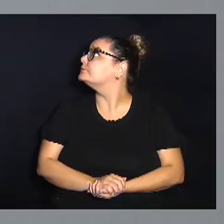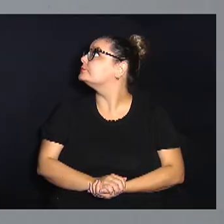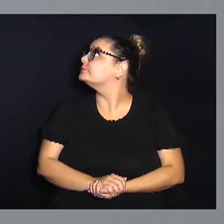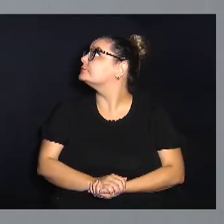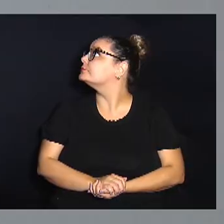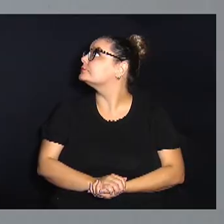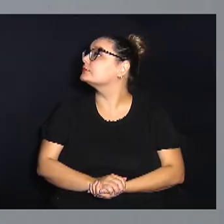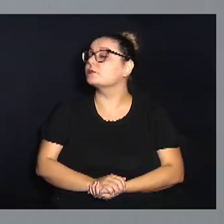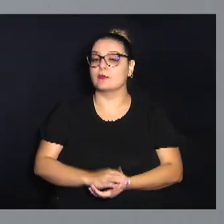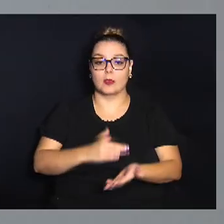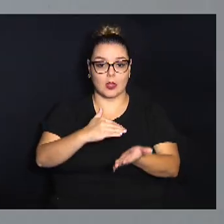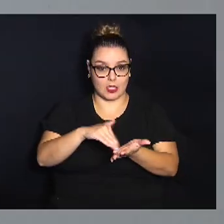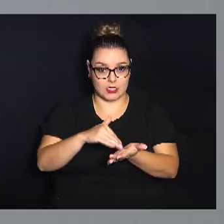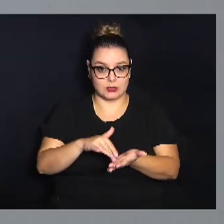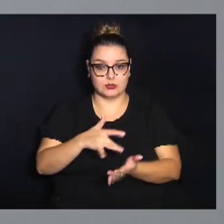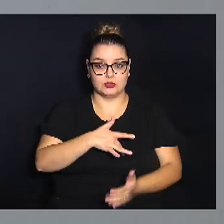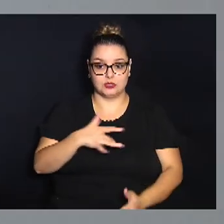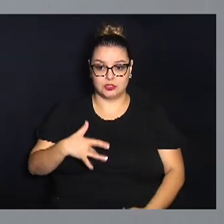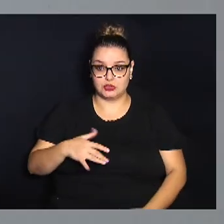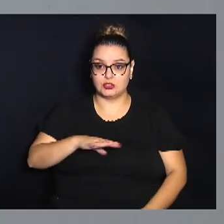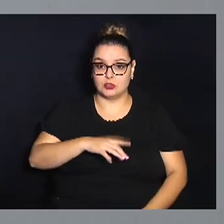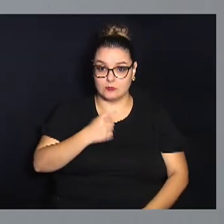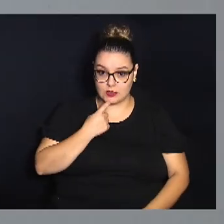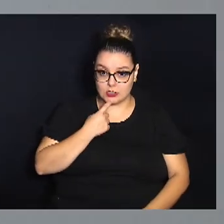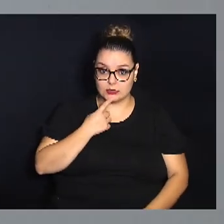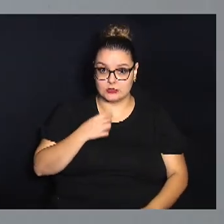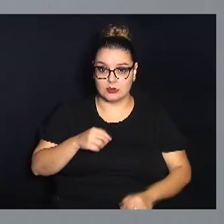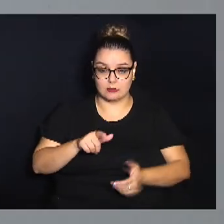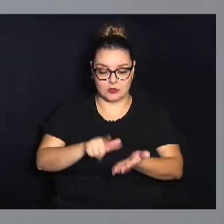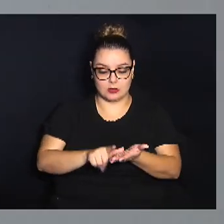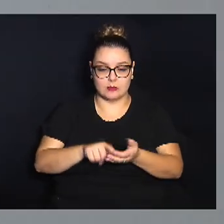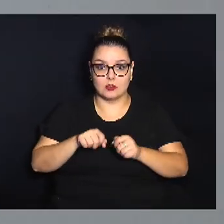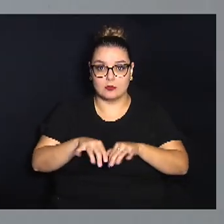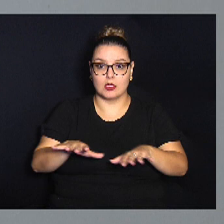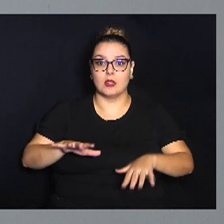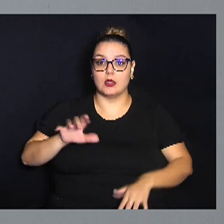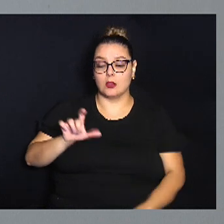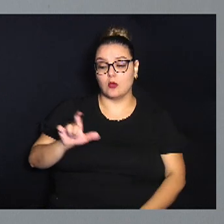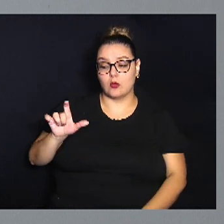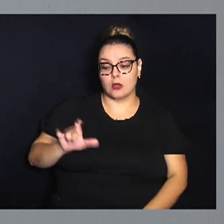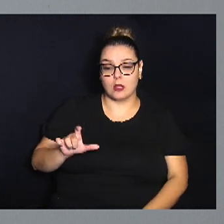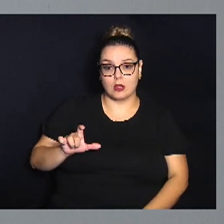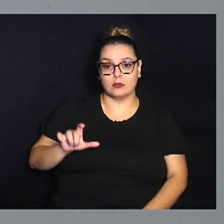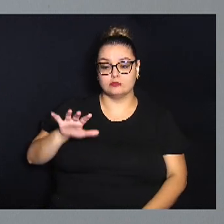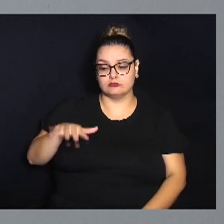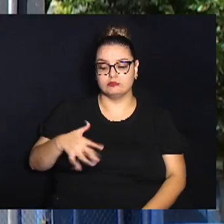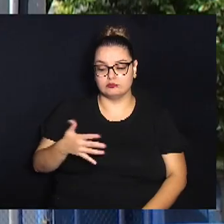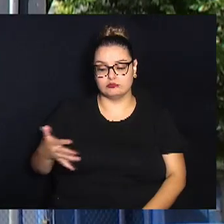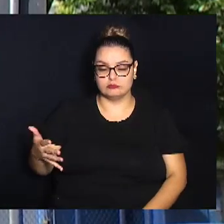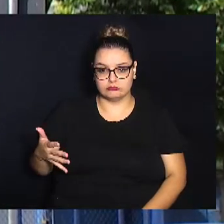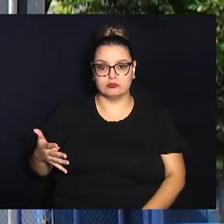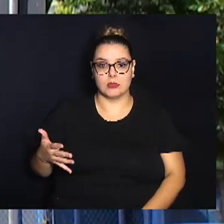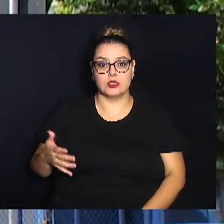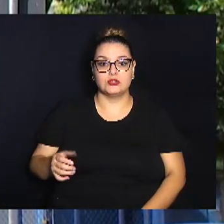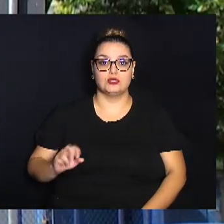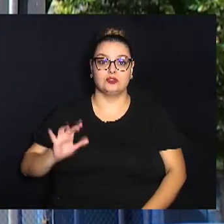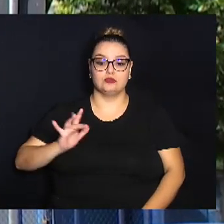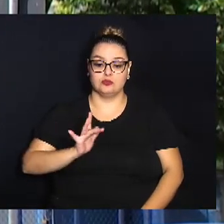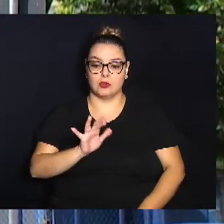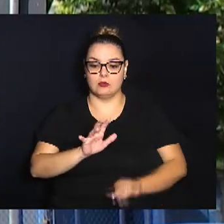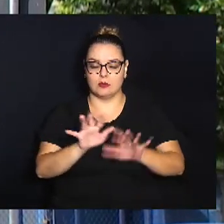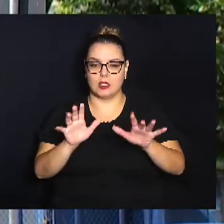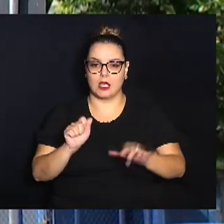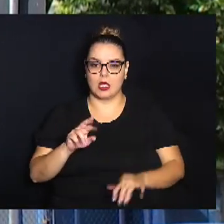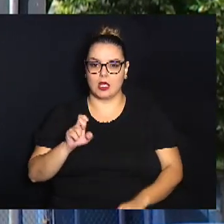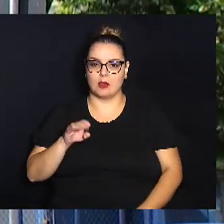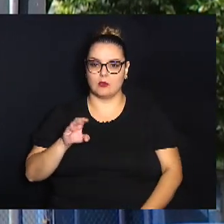A Secretaria de Saúde de Campinas está distribuindo o cartão de acompanhamento de arboviroses nos 68